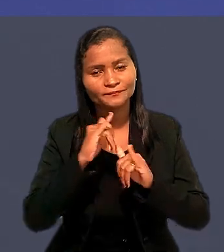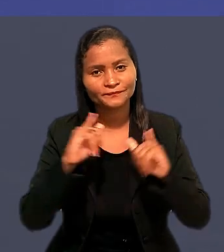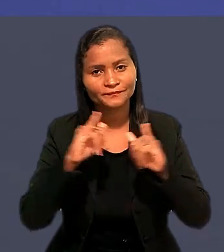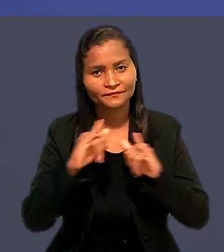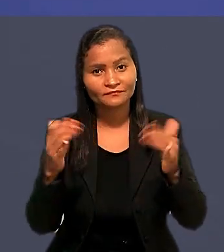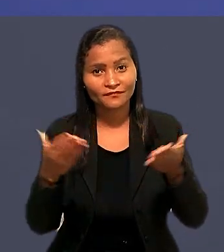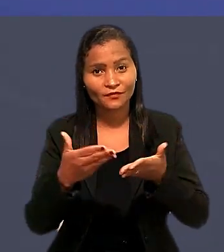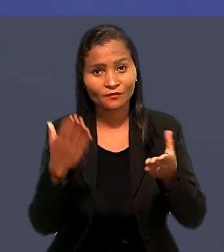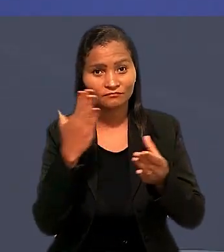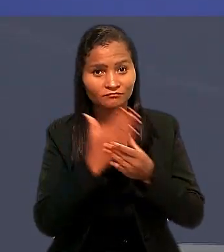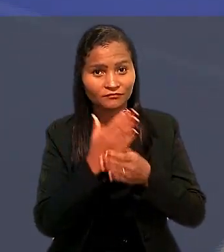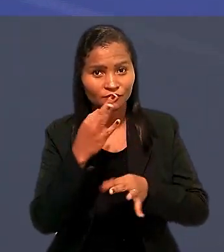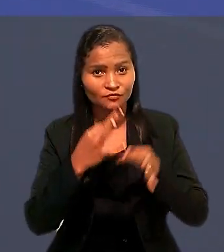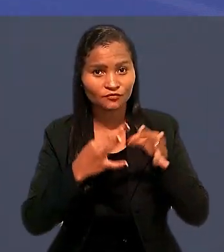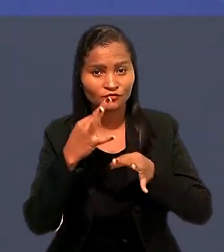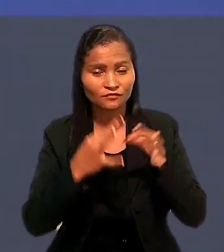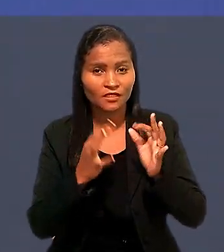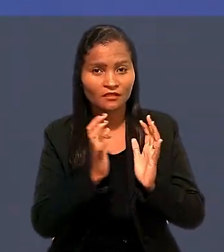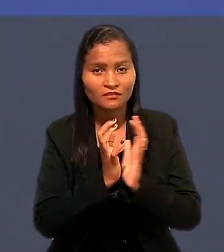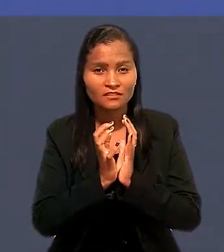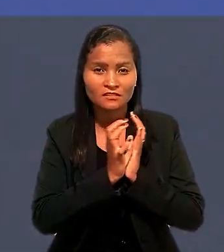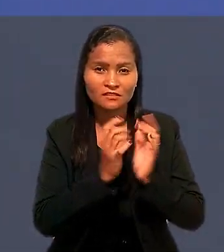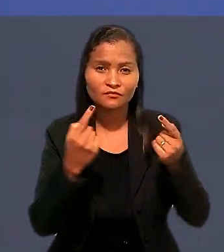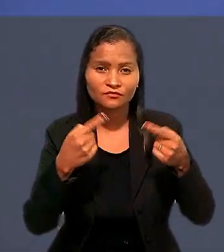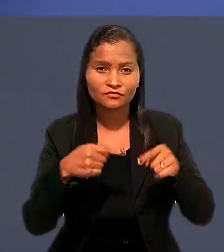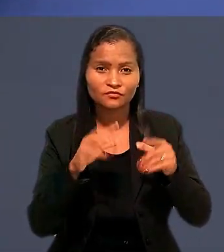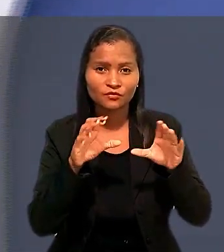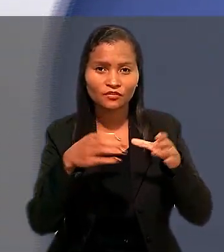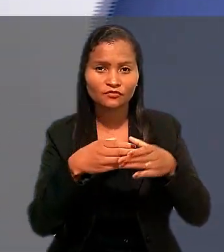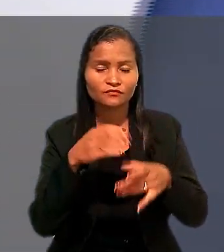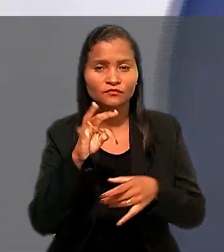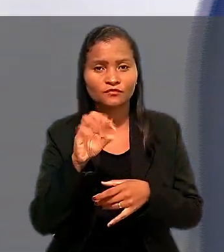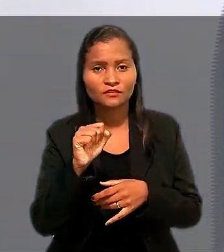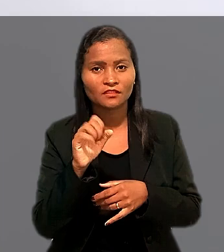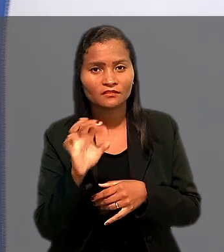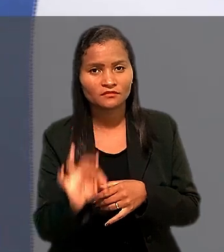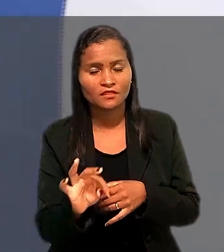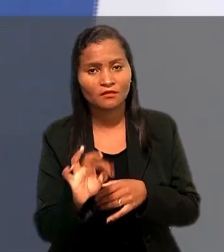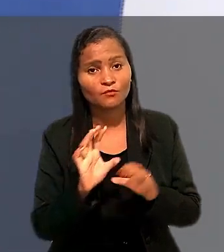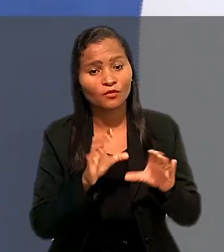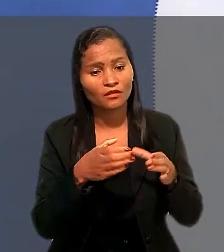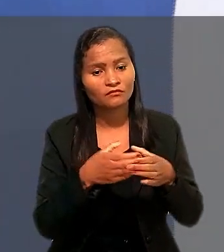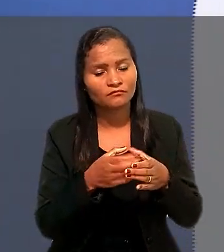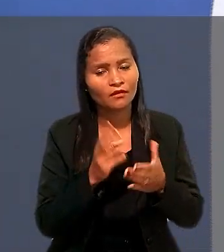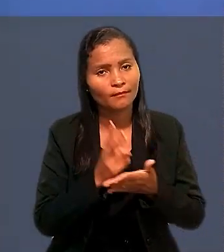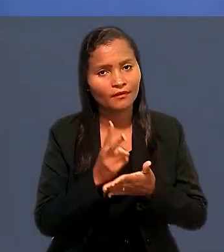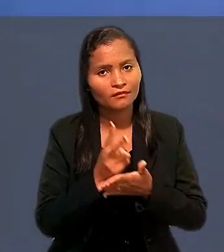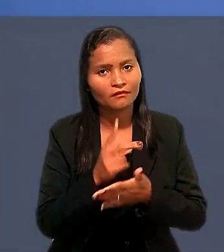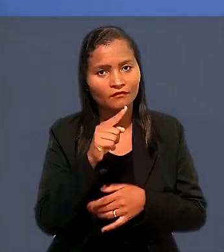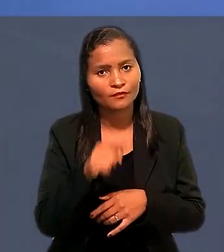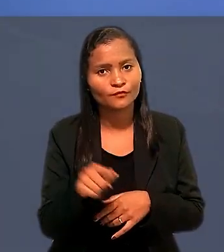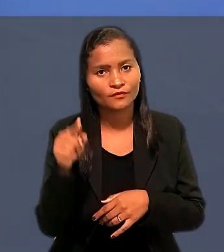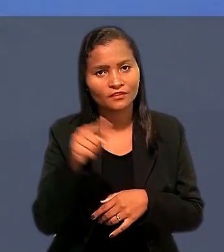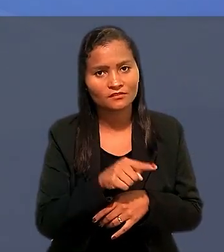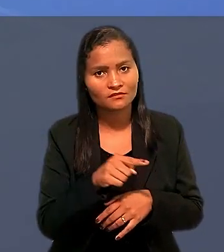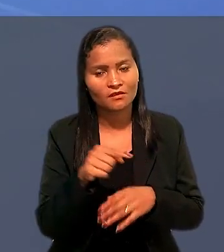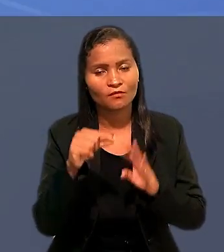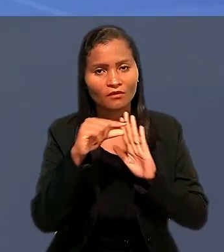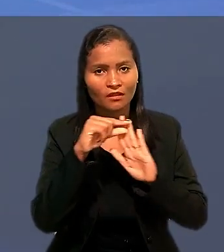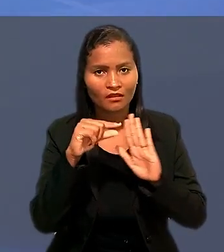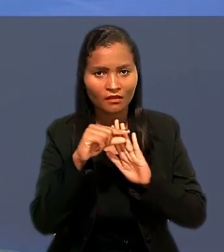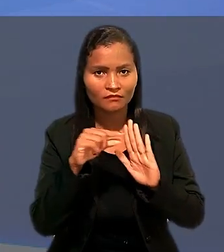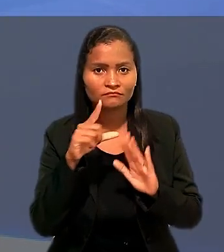Começamos o programa de hoje com um caso julgado pela Seção de Dissídios Coletivos do TST. O colegiado manteve a anulação de uma